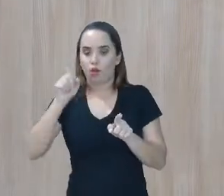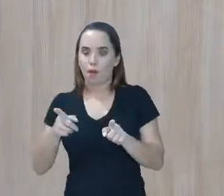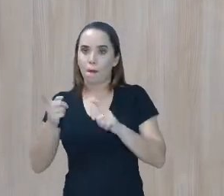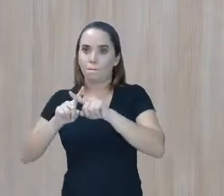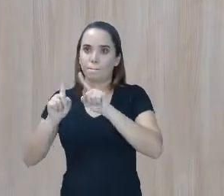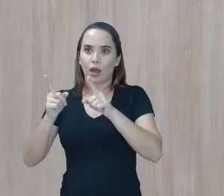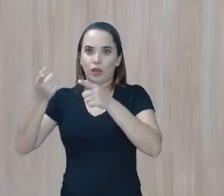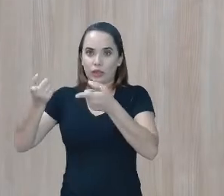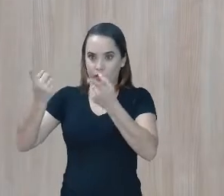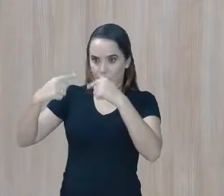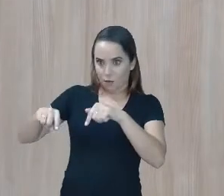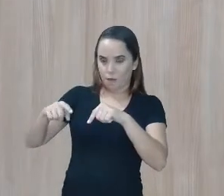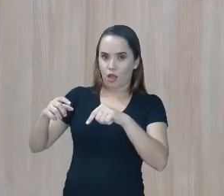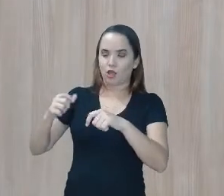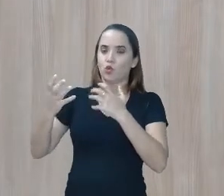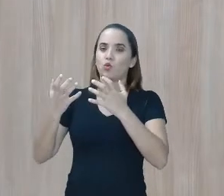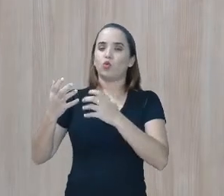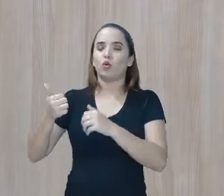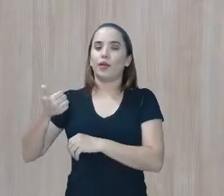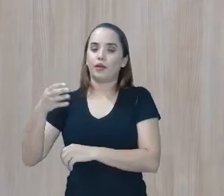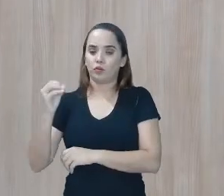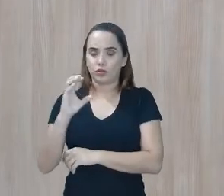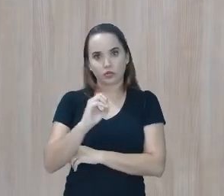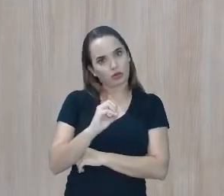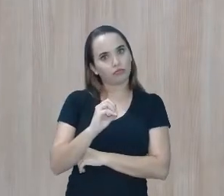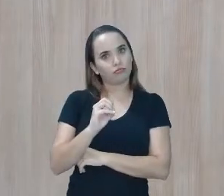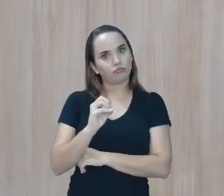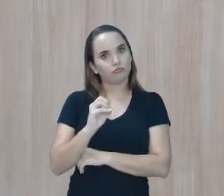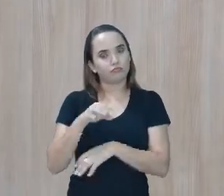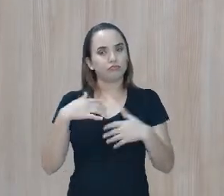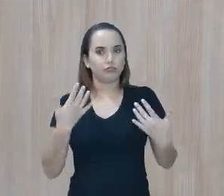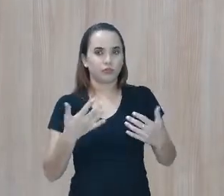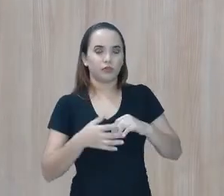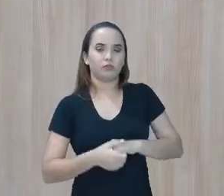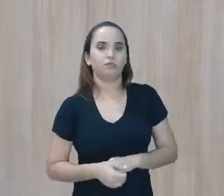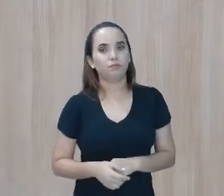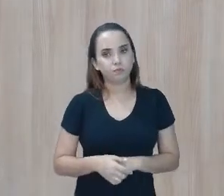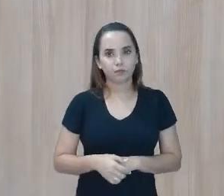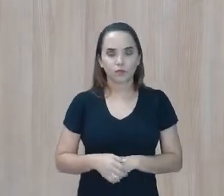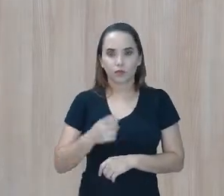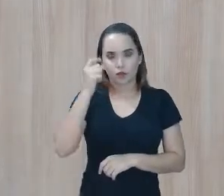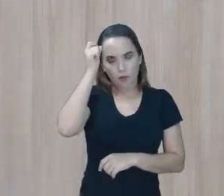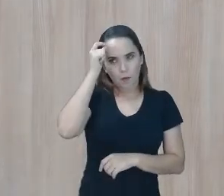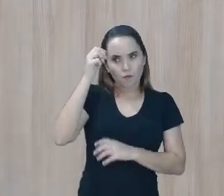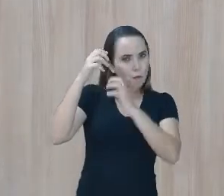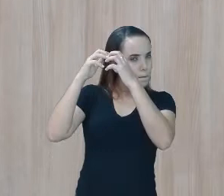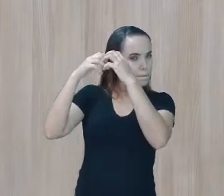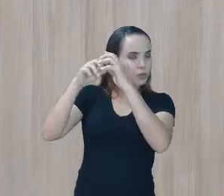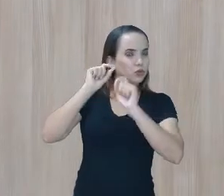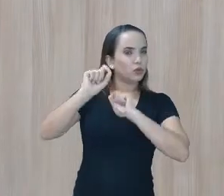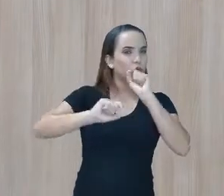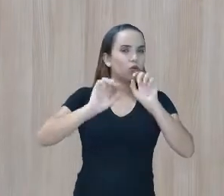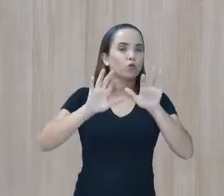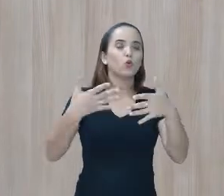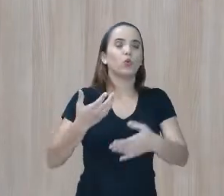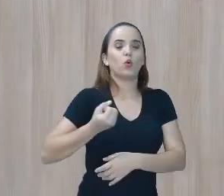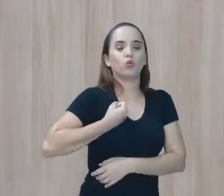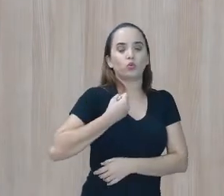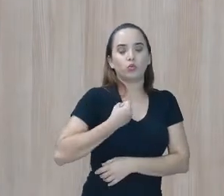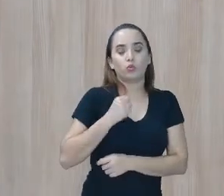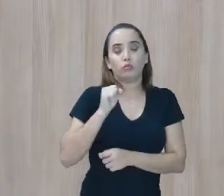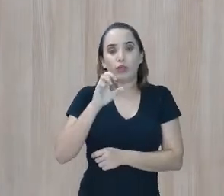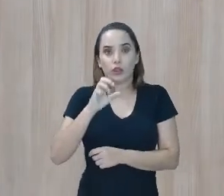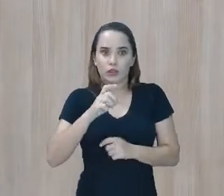embaixo, ao invés de 10, eu quero transformar ela em 100. Então, no caso aqui, eu penso qual é o número pelo qual